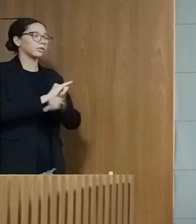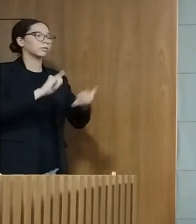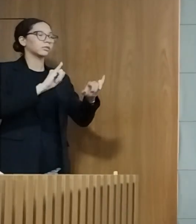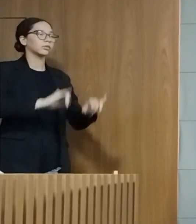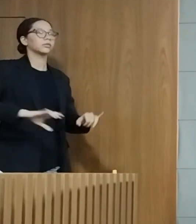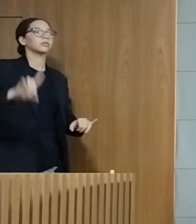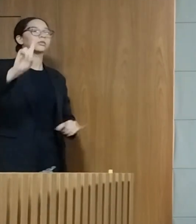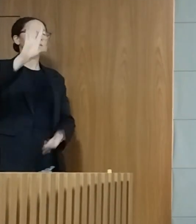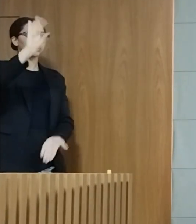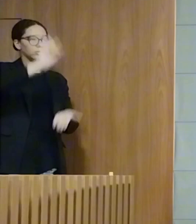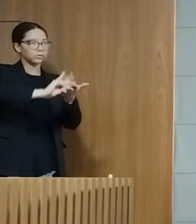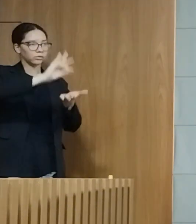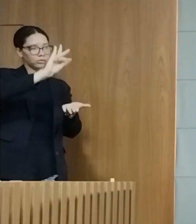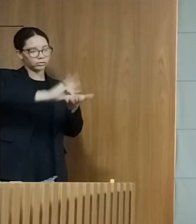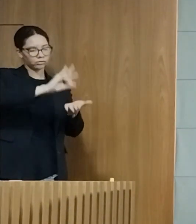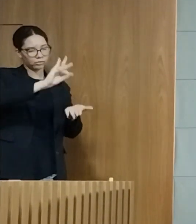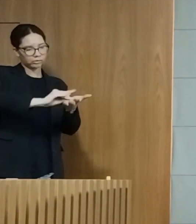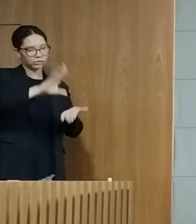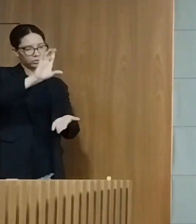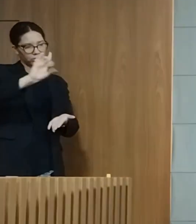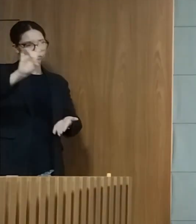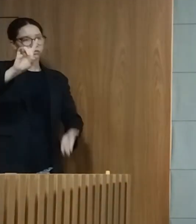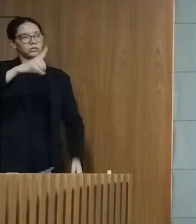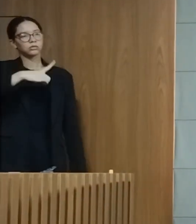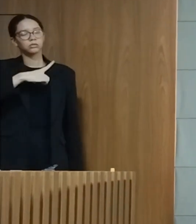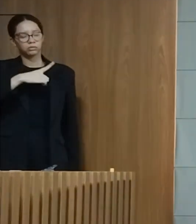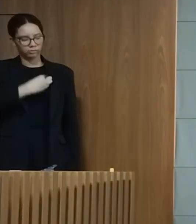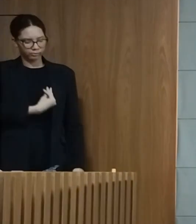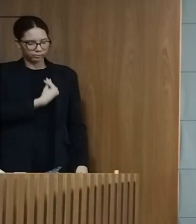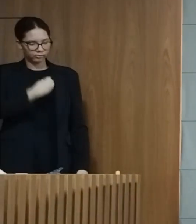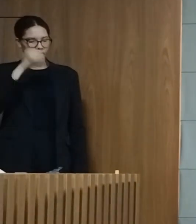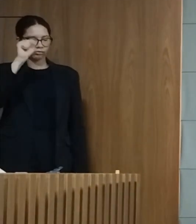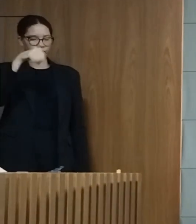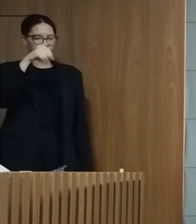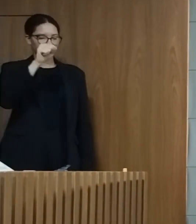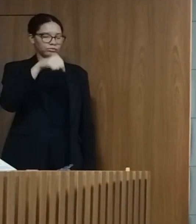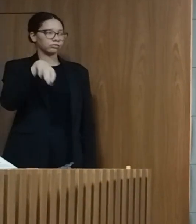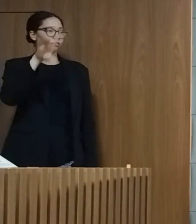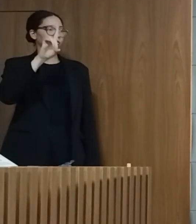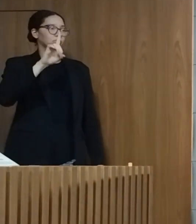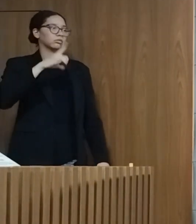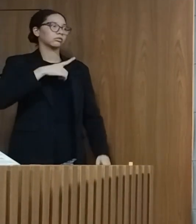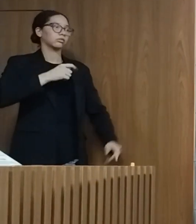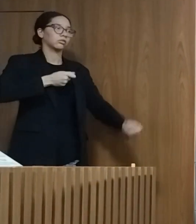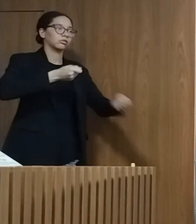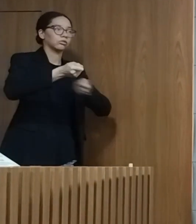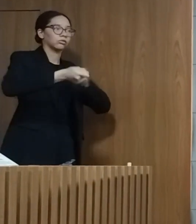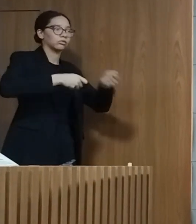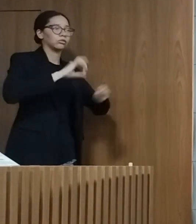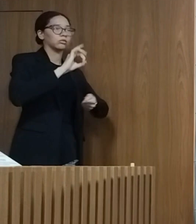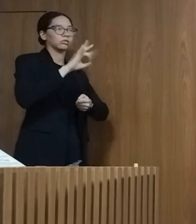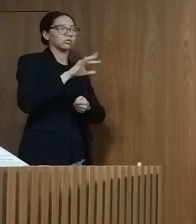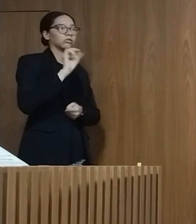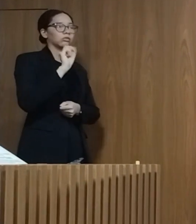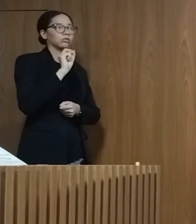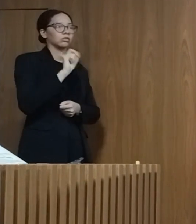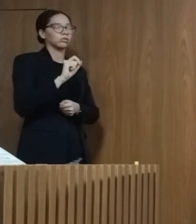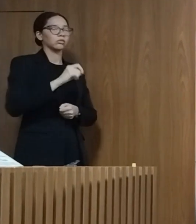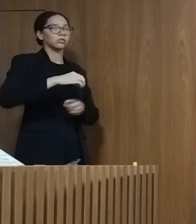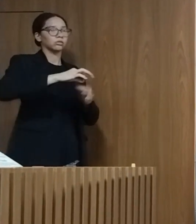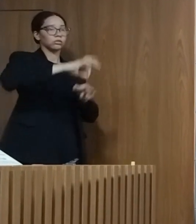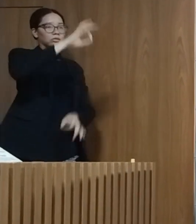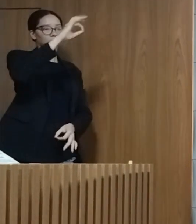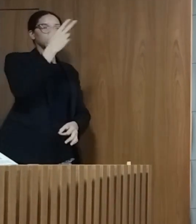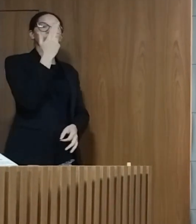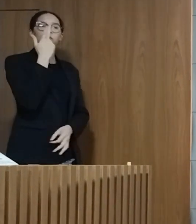que Deus é real, que Deus existe, que Deus tem um domínio, não é só sobre a questão